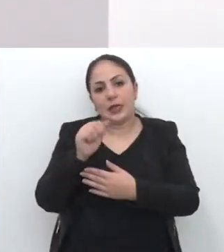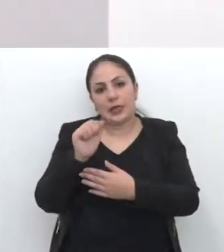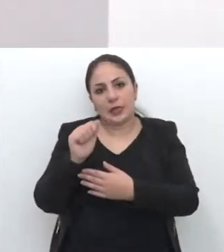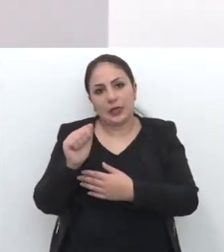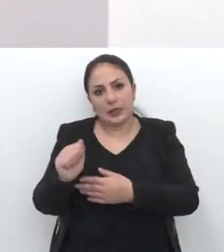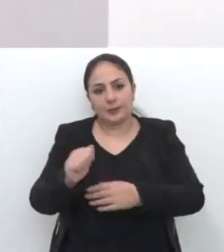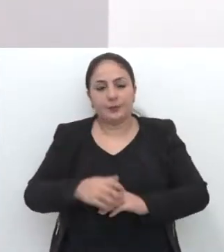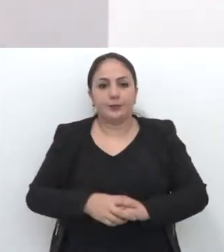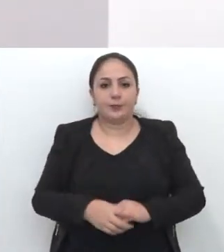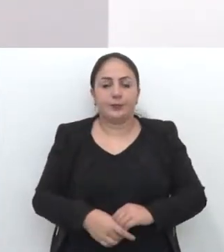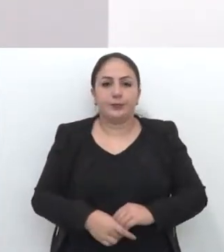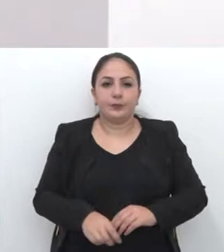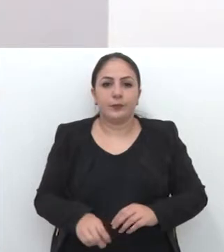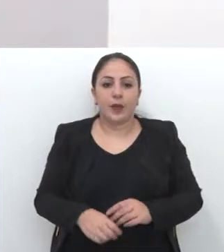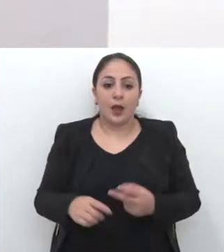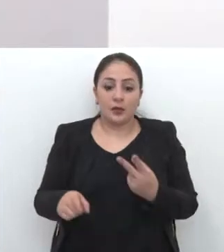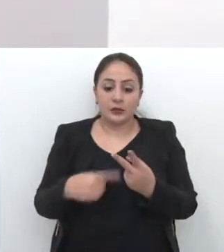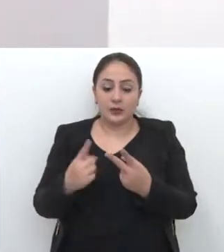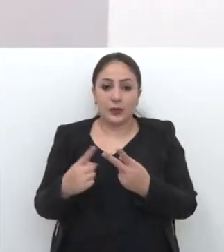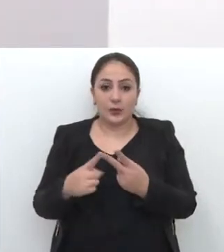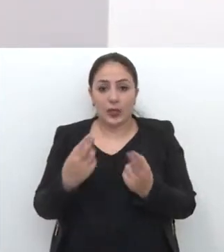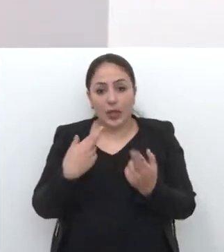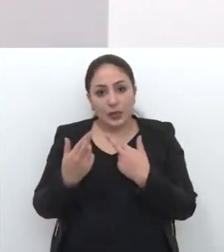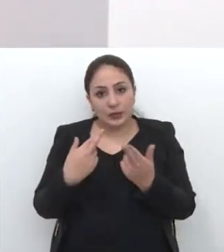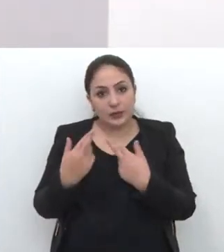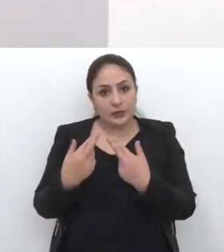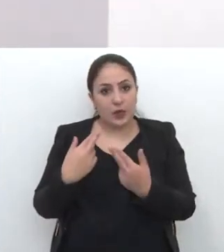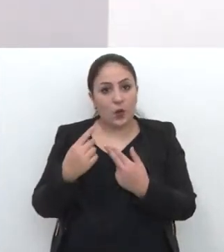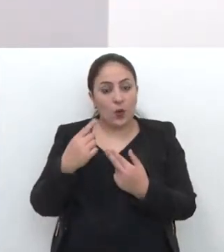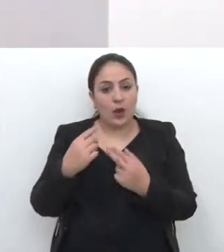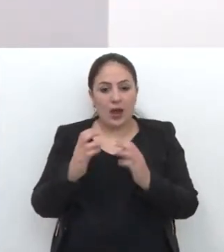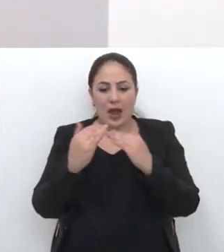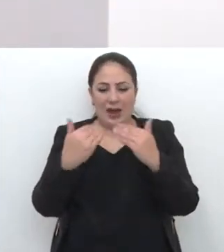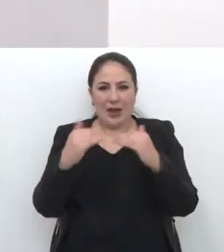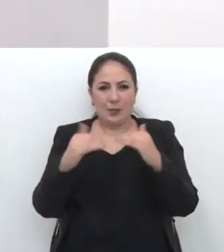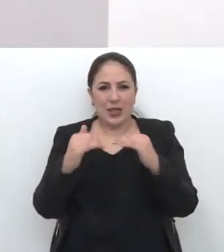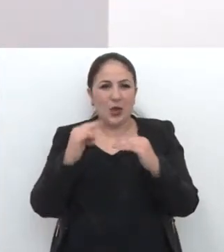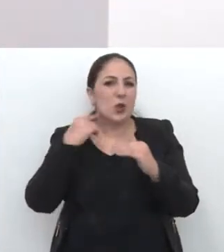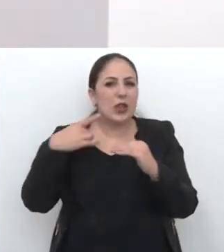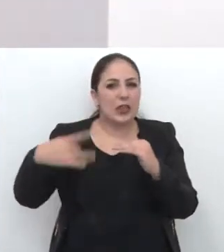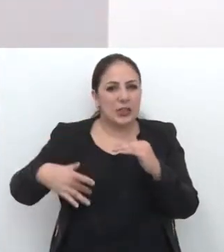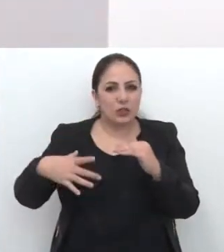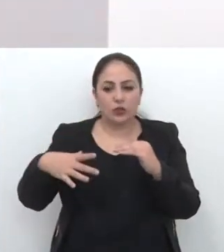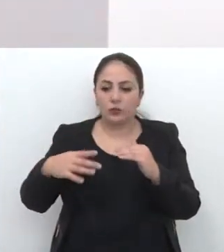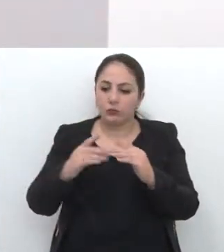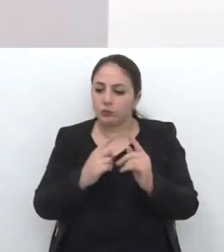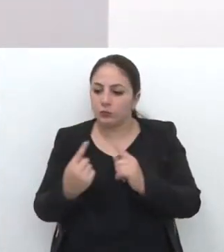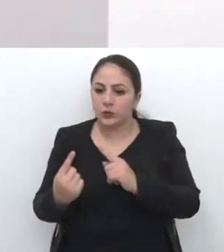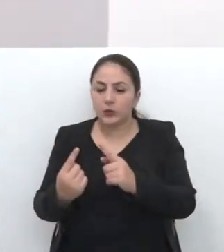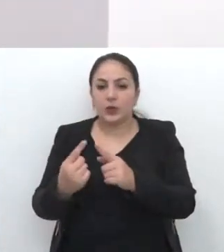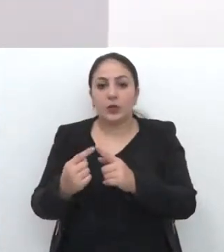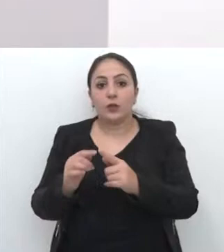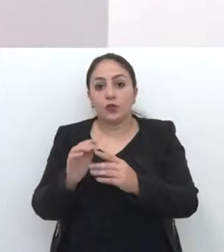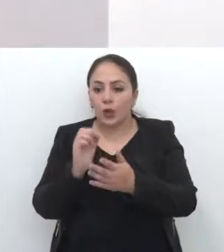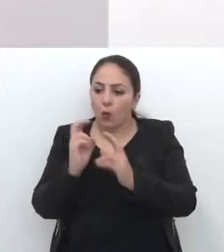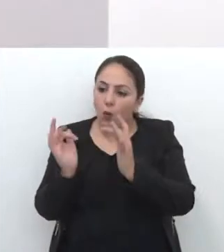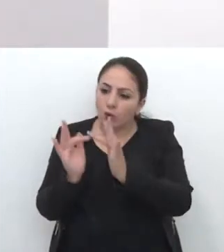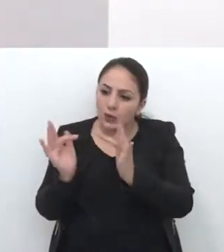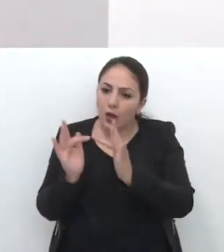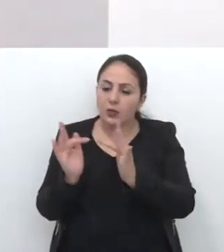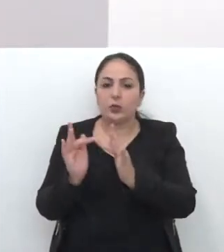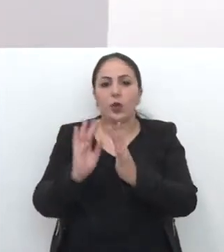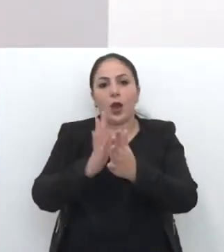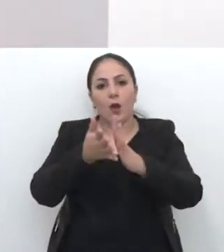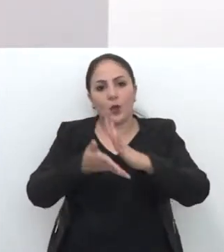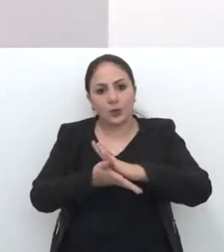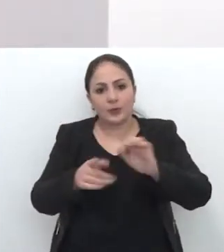é com relação à coleta do lixo, né? Então, também já entramos em contato através da Codepas e da empresa terceirizada que presta esse serviço